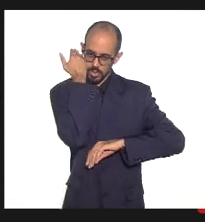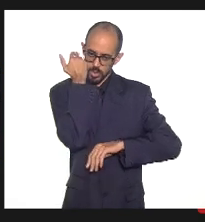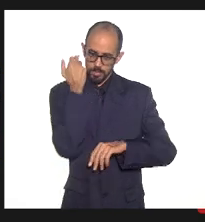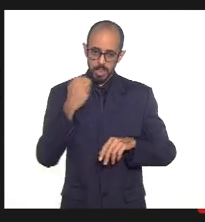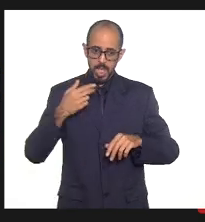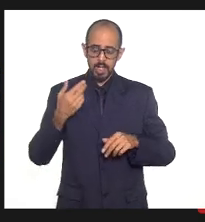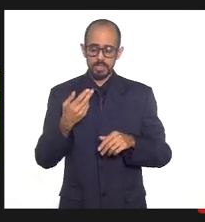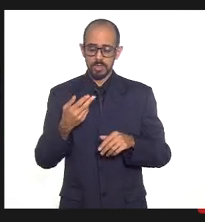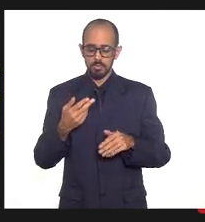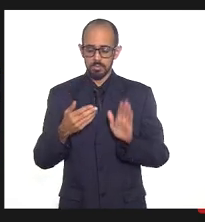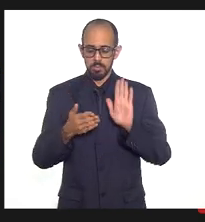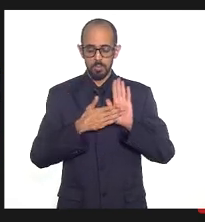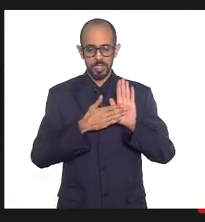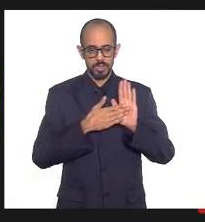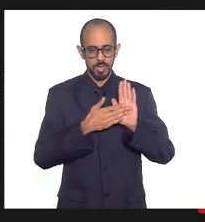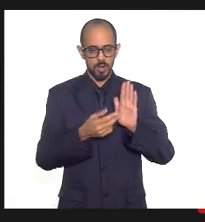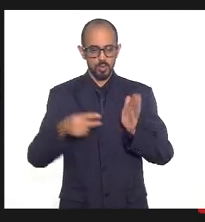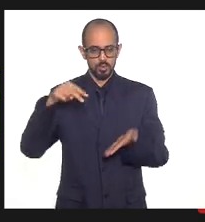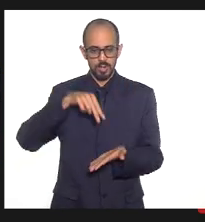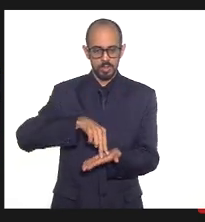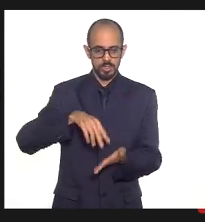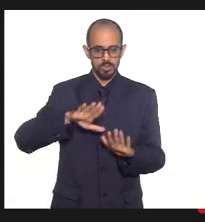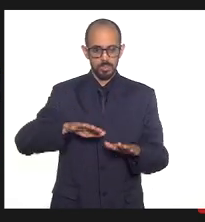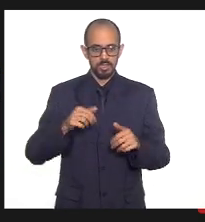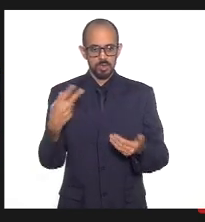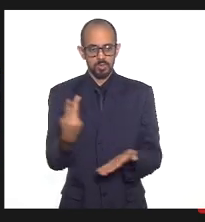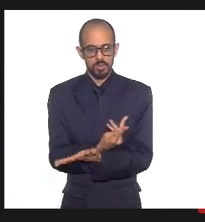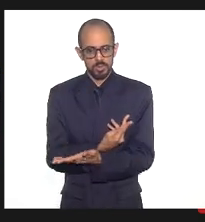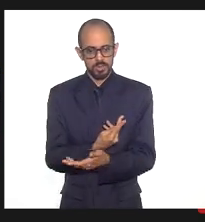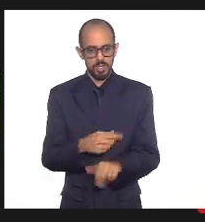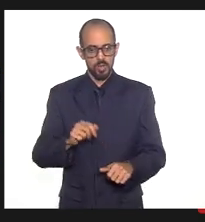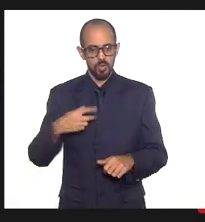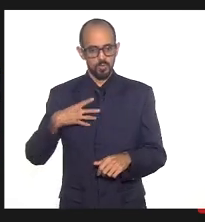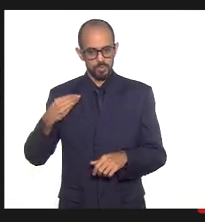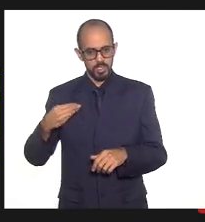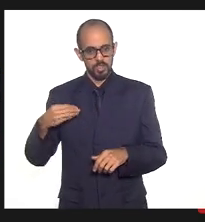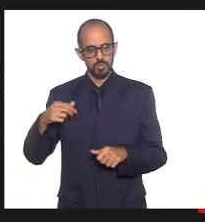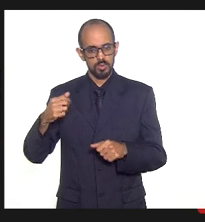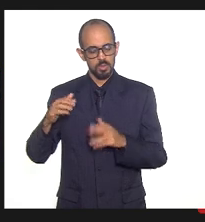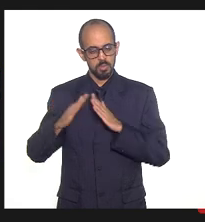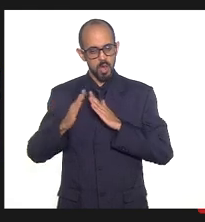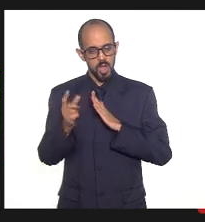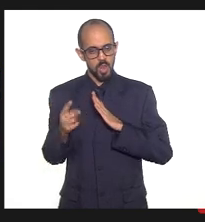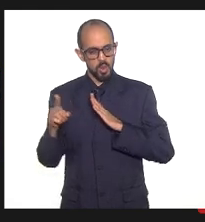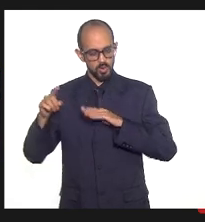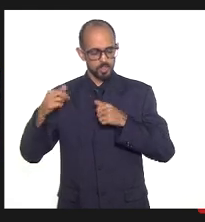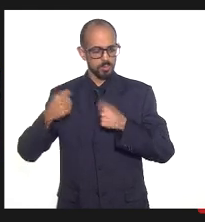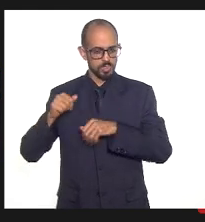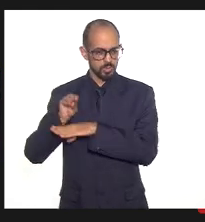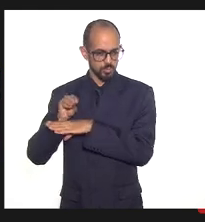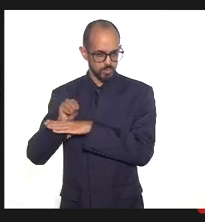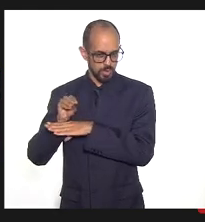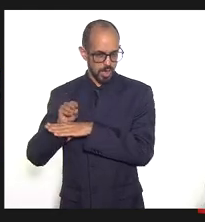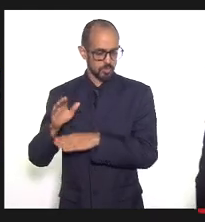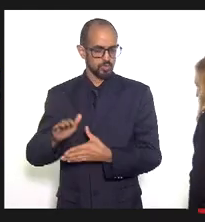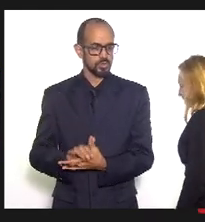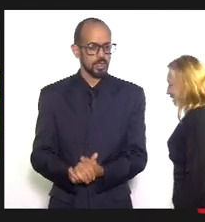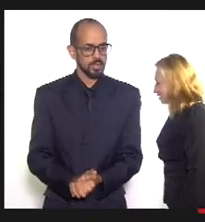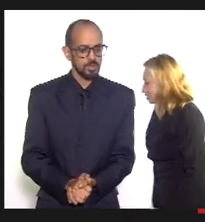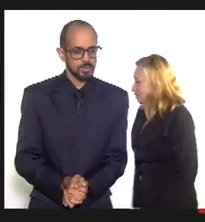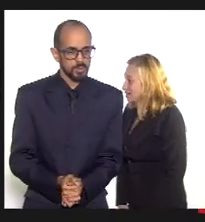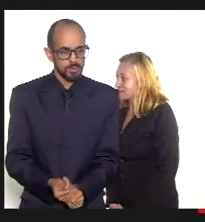hoje, acabou em cima da hora tendo um problema também com o filho dele, que mora longe, está tendo que ter uns cuidados com ele. Mas eu